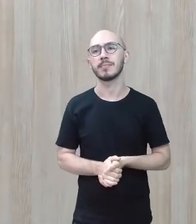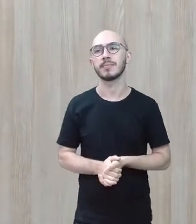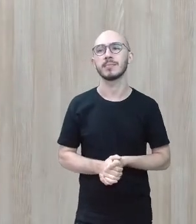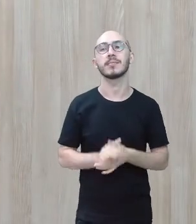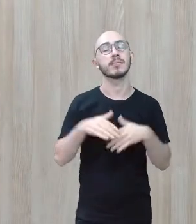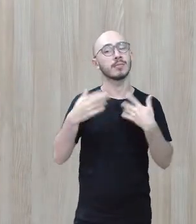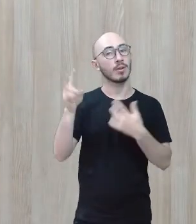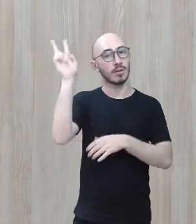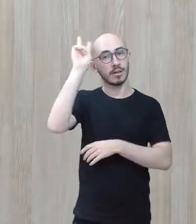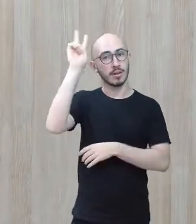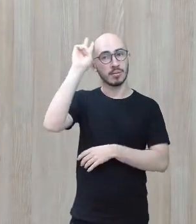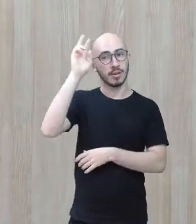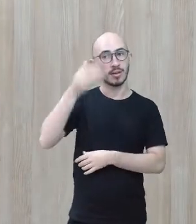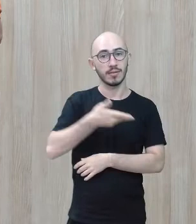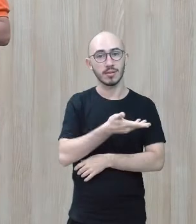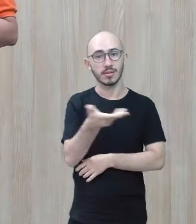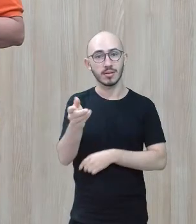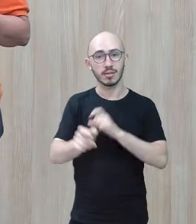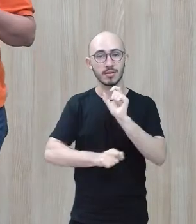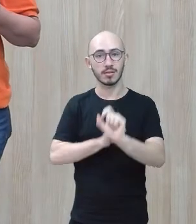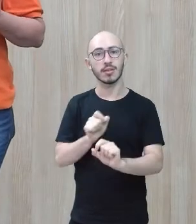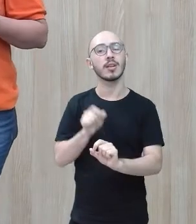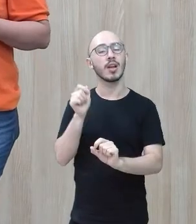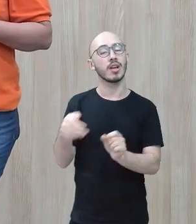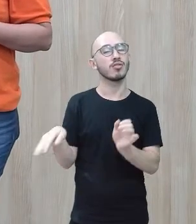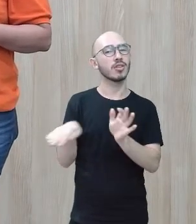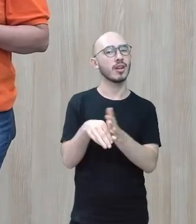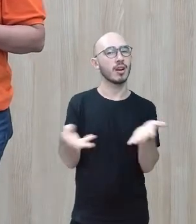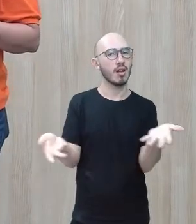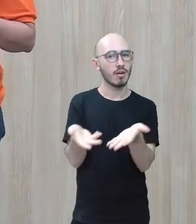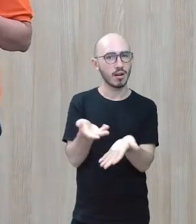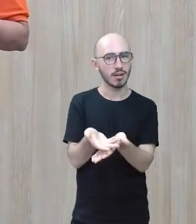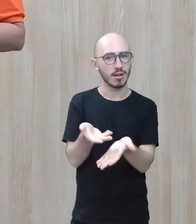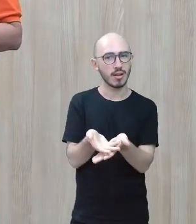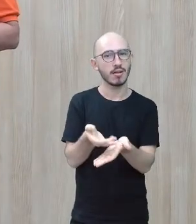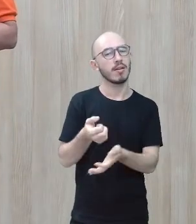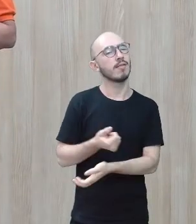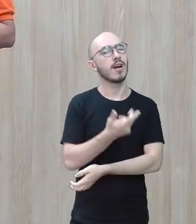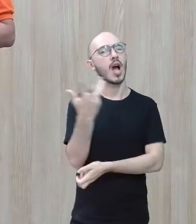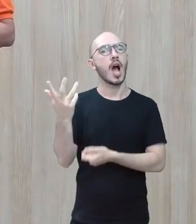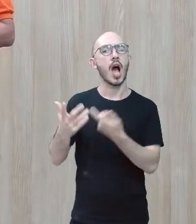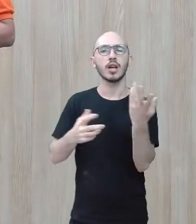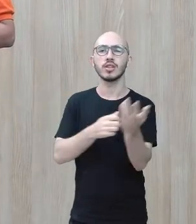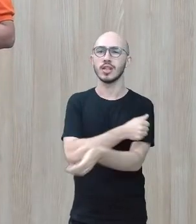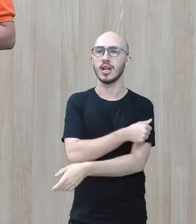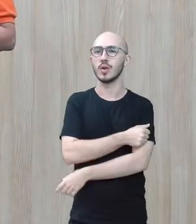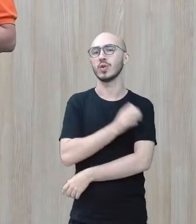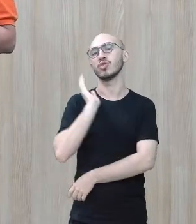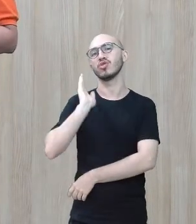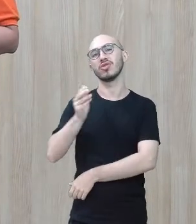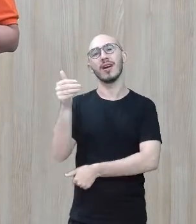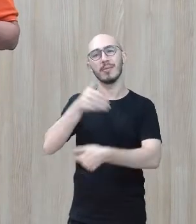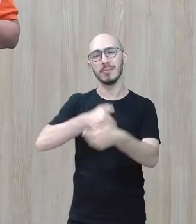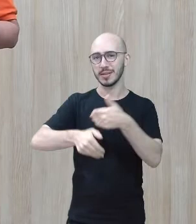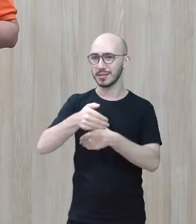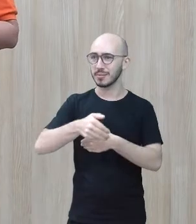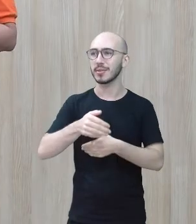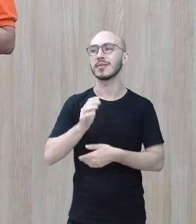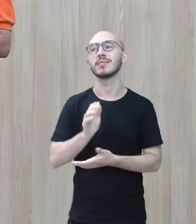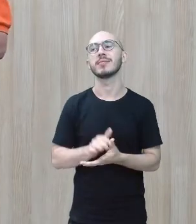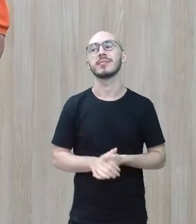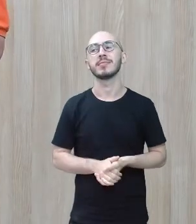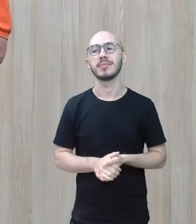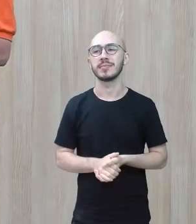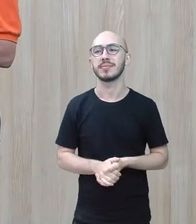Gostaria de lembrar vocês, aqueles que estão chegando na aula, eu sei que já tem bastante pessoas conectadas, alunos